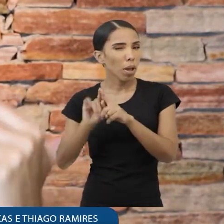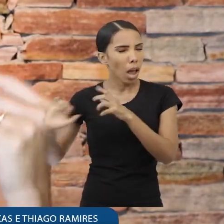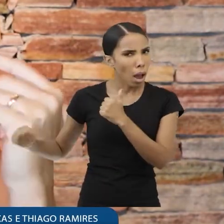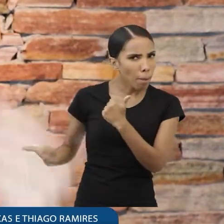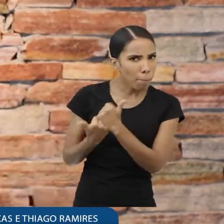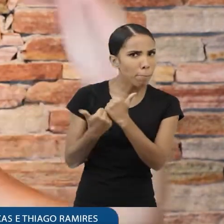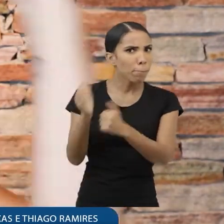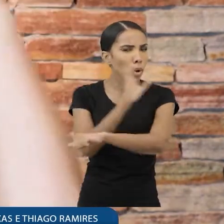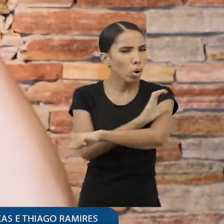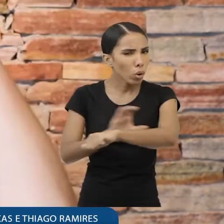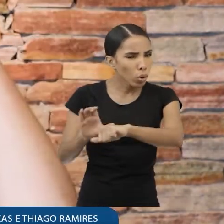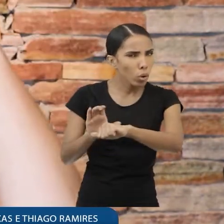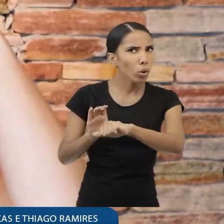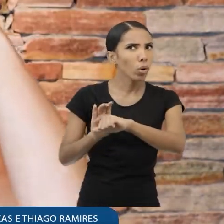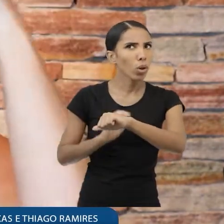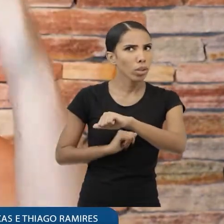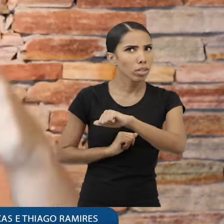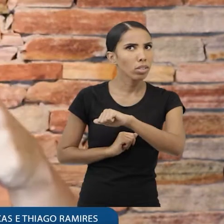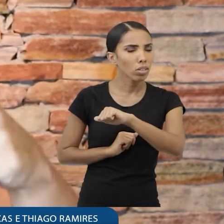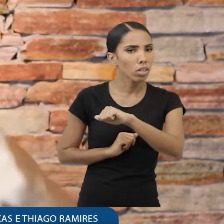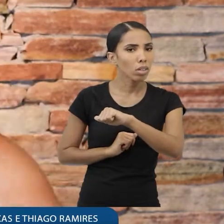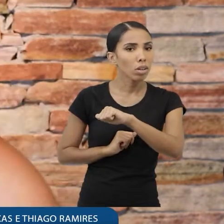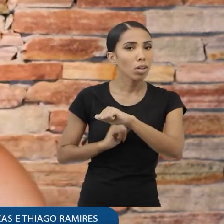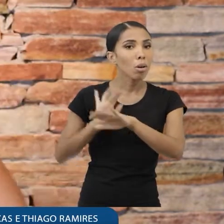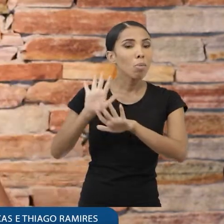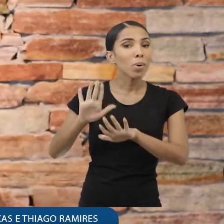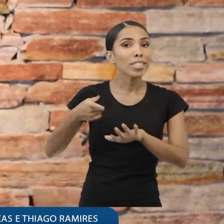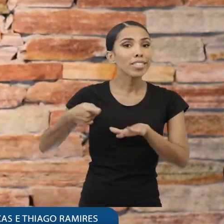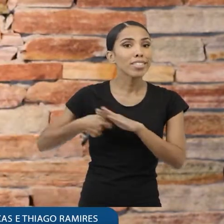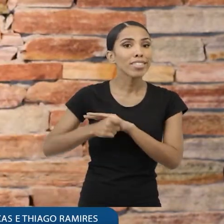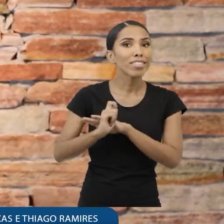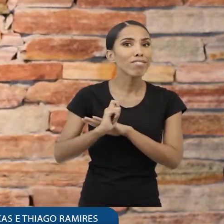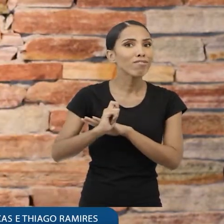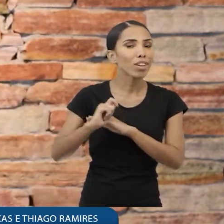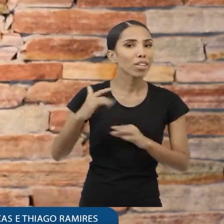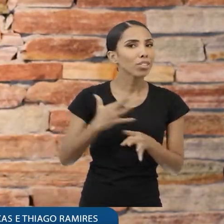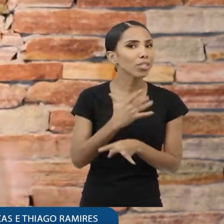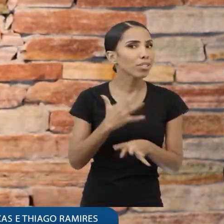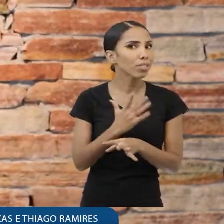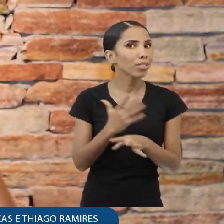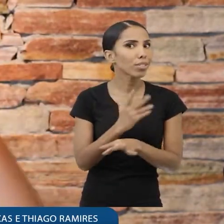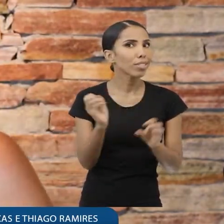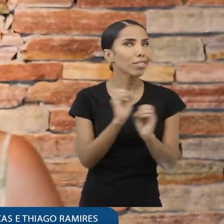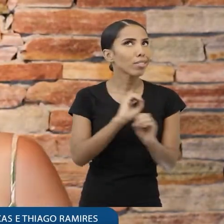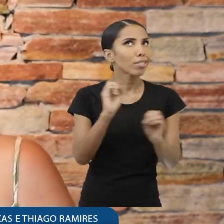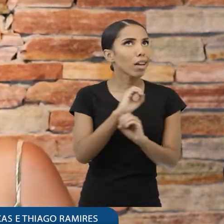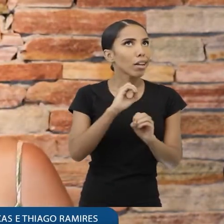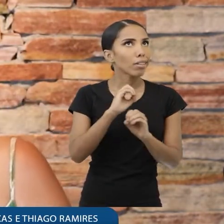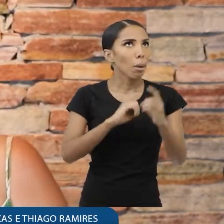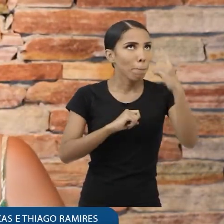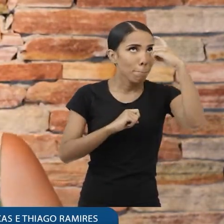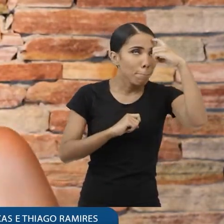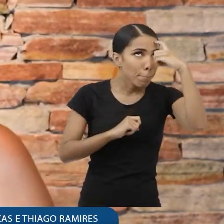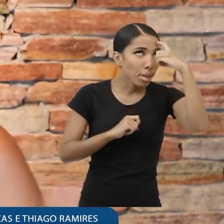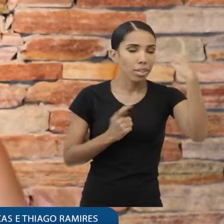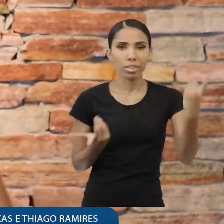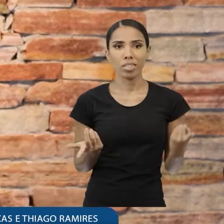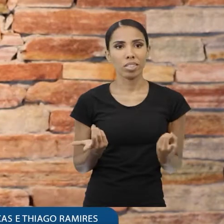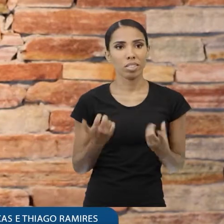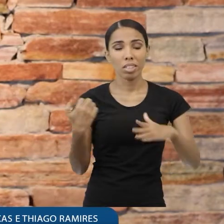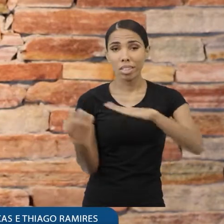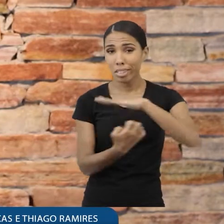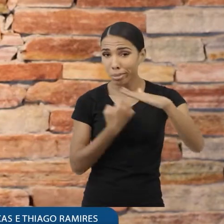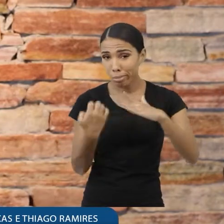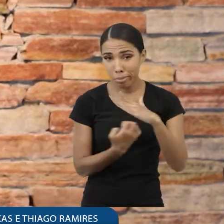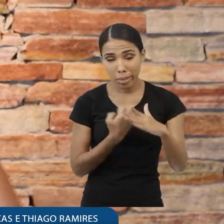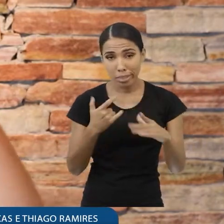relacionamento com o projeto que você está pensando, porém, ela não investe, por exemplo, na cidade que você está pensando. Ela não tem